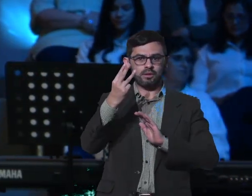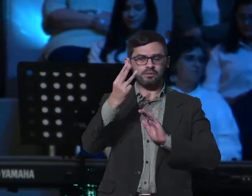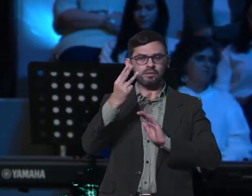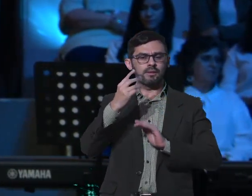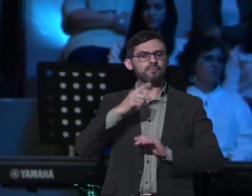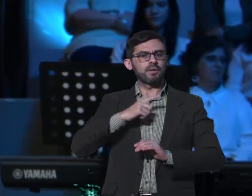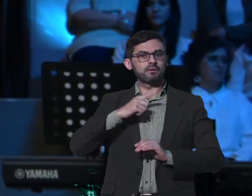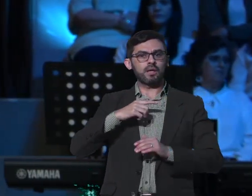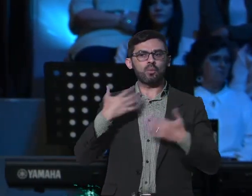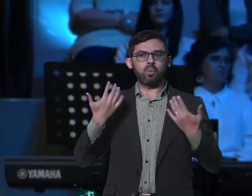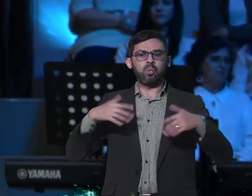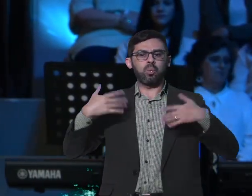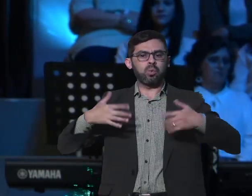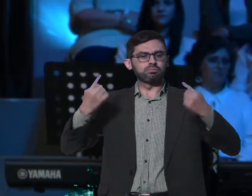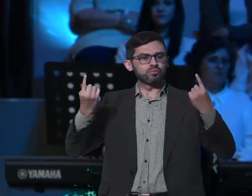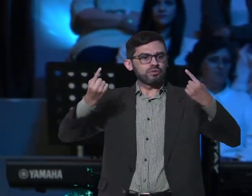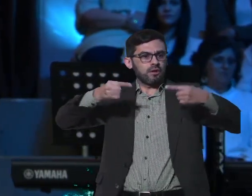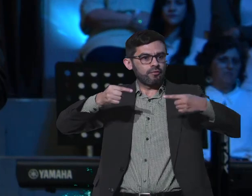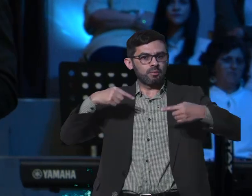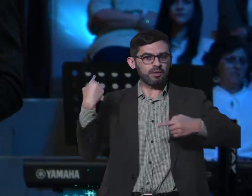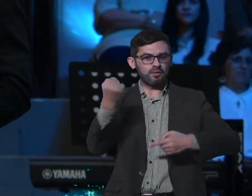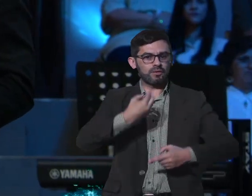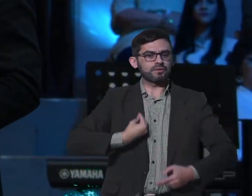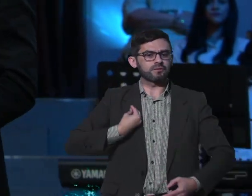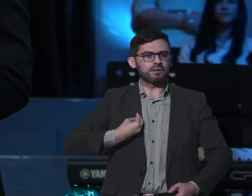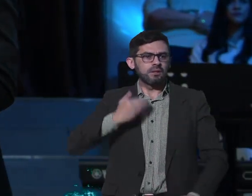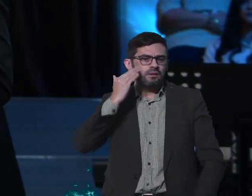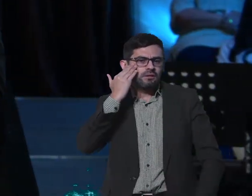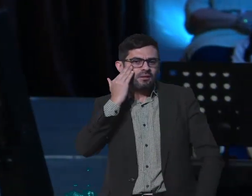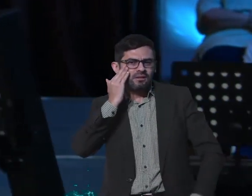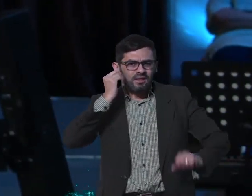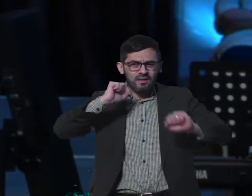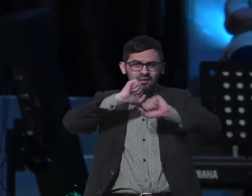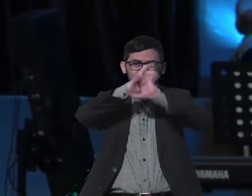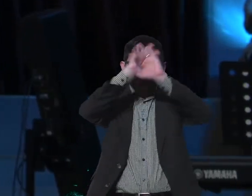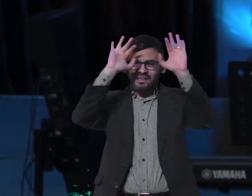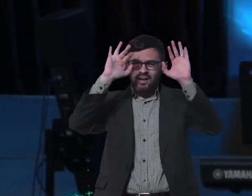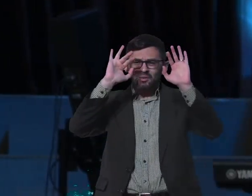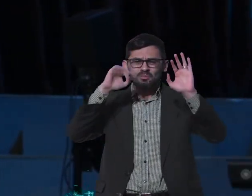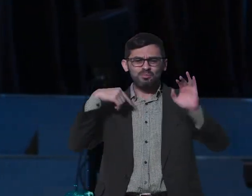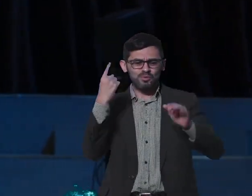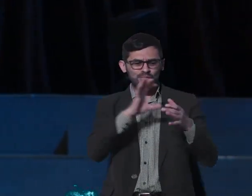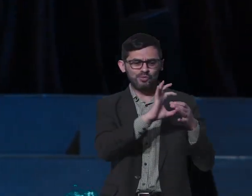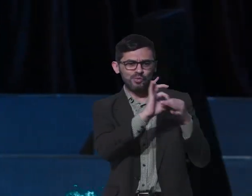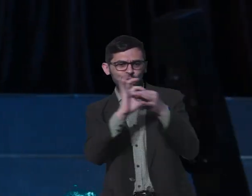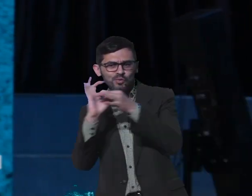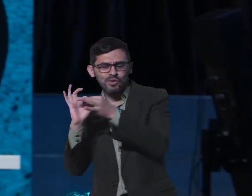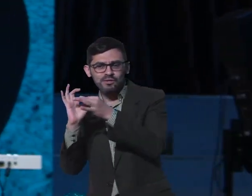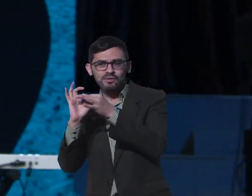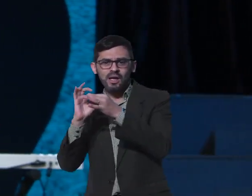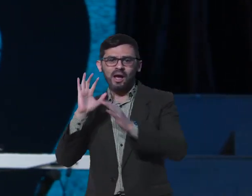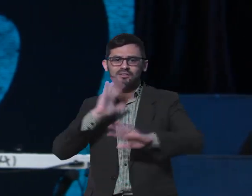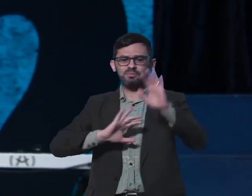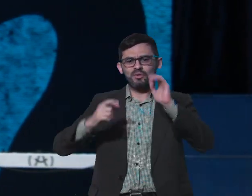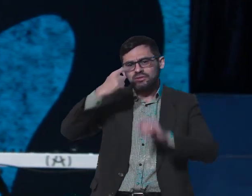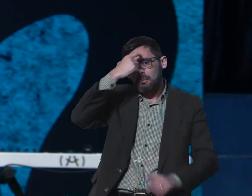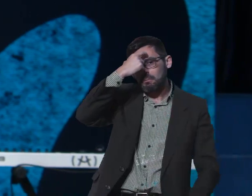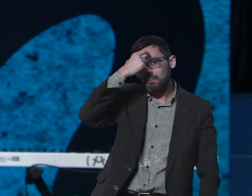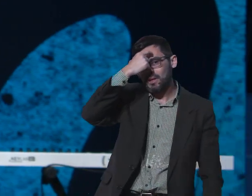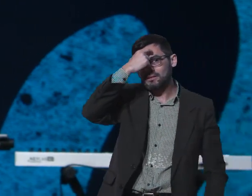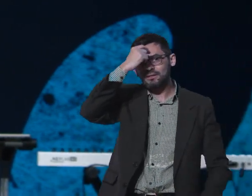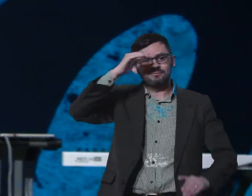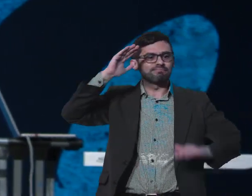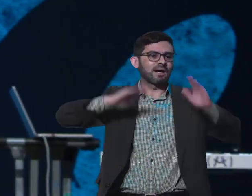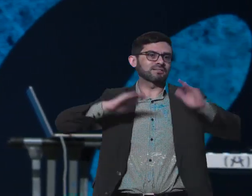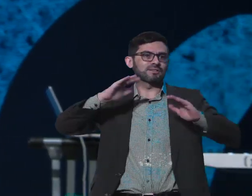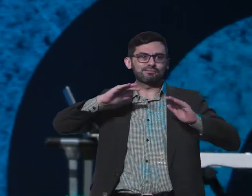já temos um grande desafio. Compreender algo que para a nossa realidade, para a nossa mentalidade, é